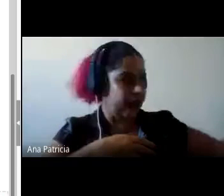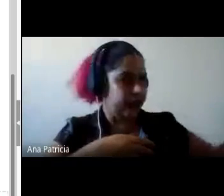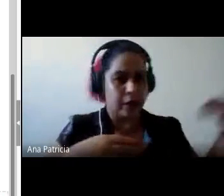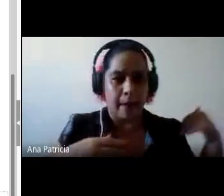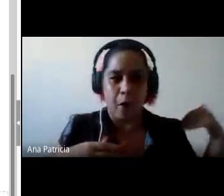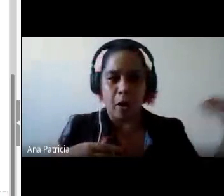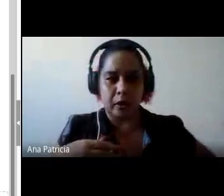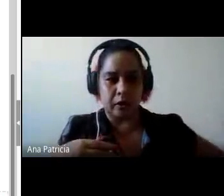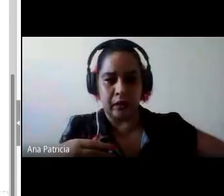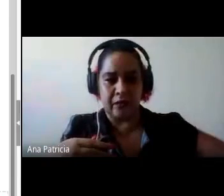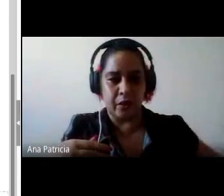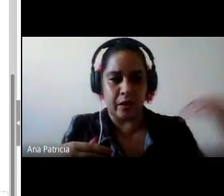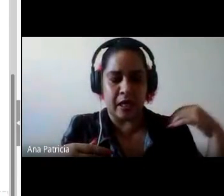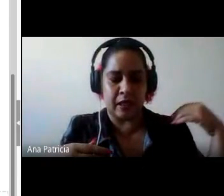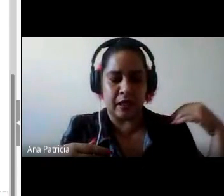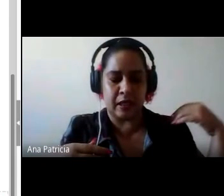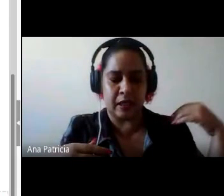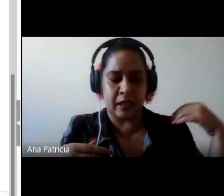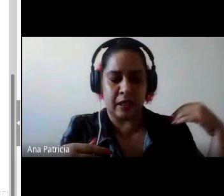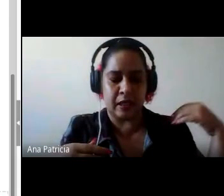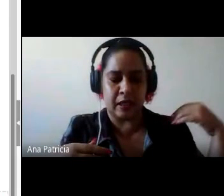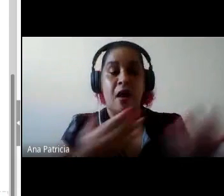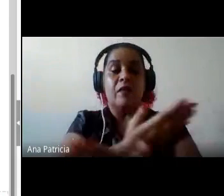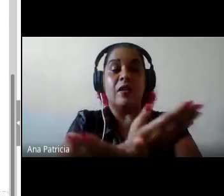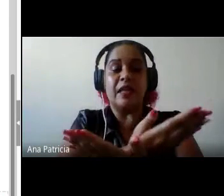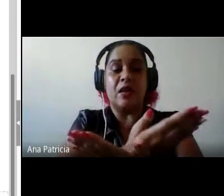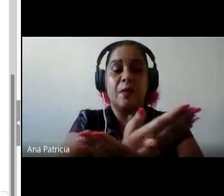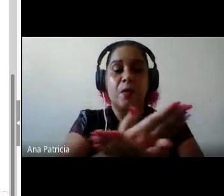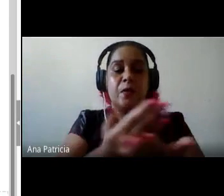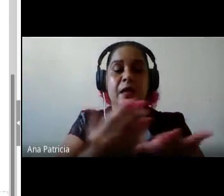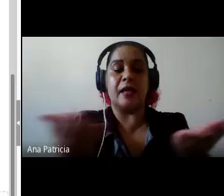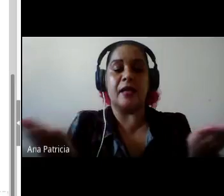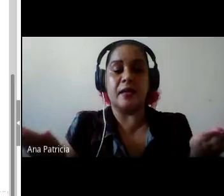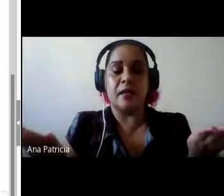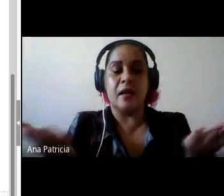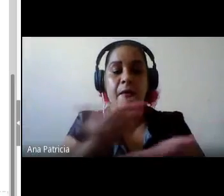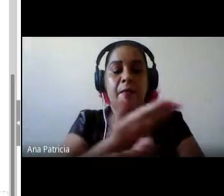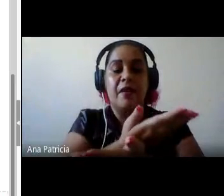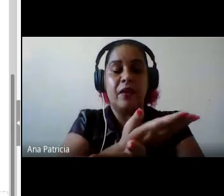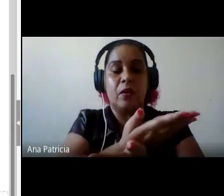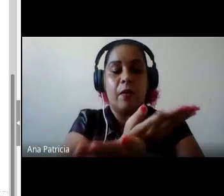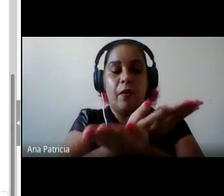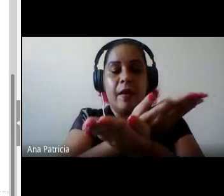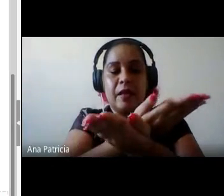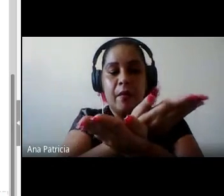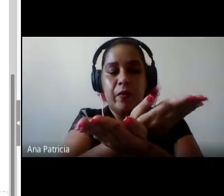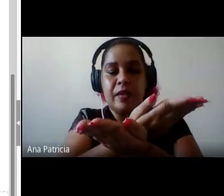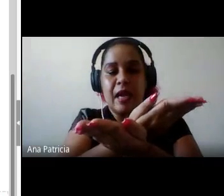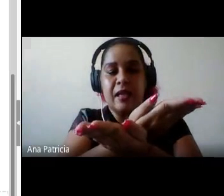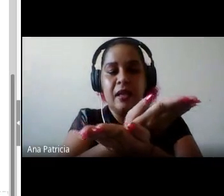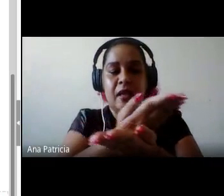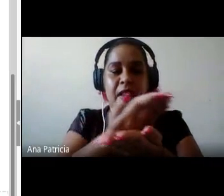não está vindo da porta, não está vindo de uma direção específica, você pode fazer assim, ó, as mãos cruzadas. Bem-vindo, ó. Começa com a